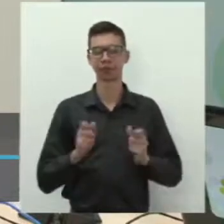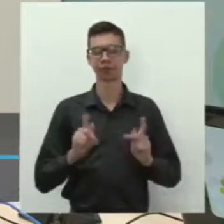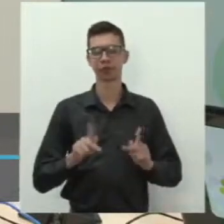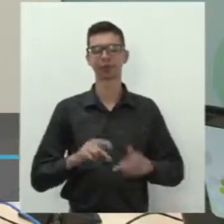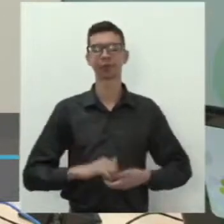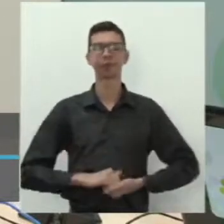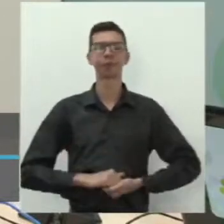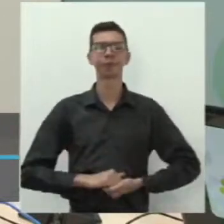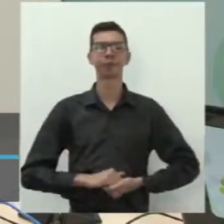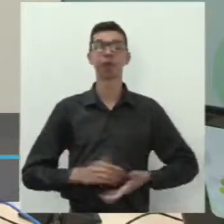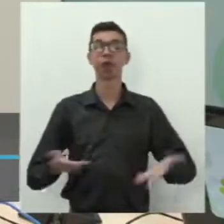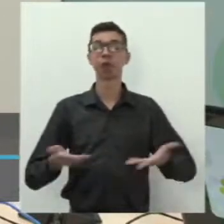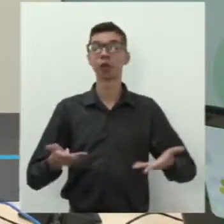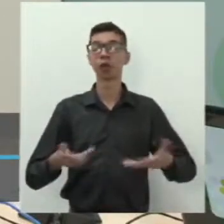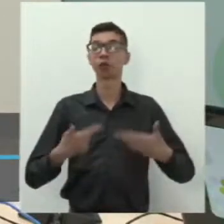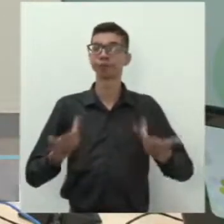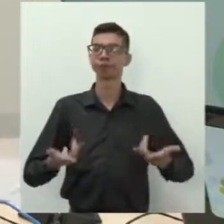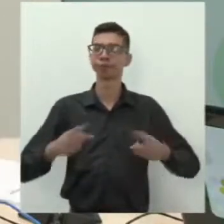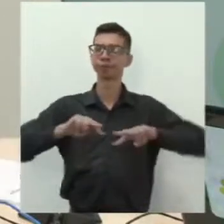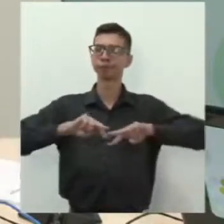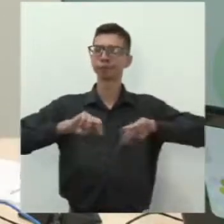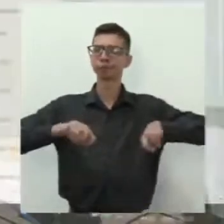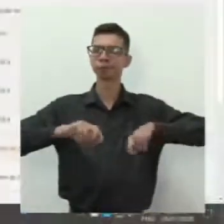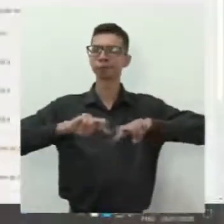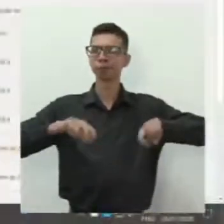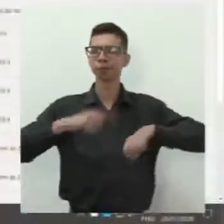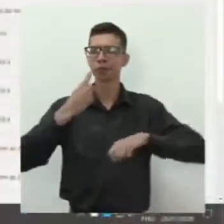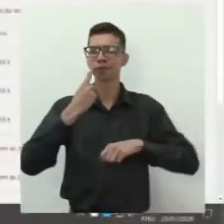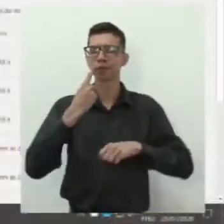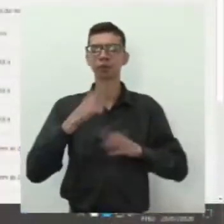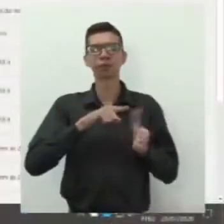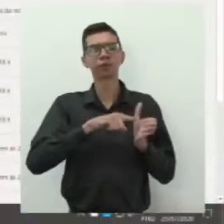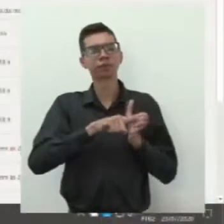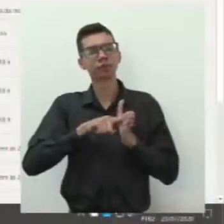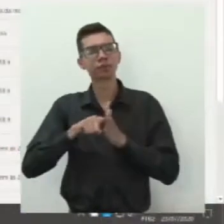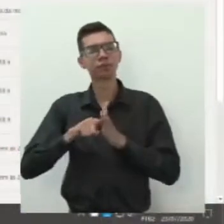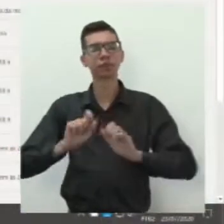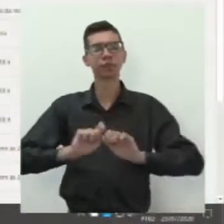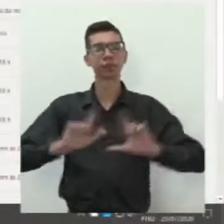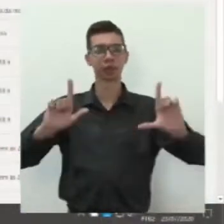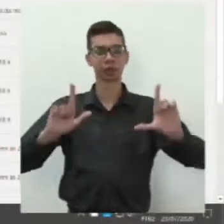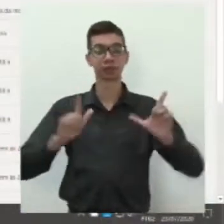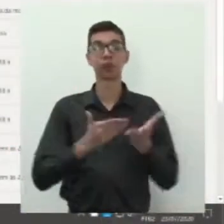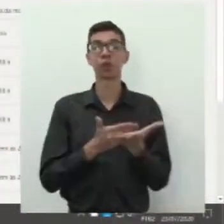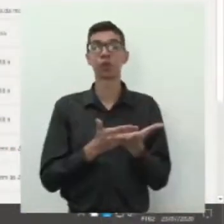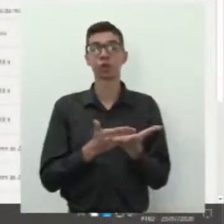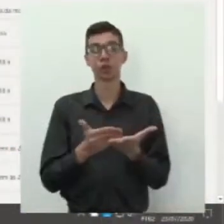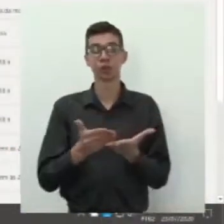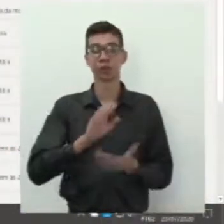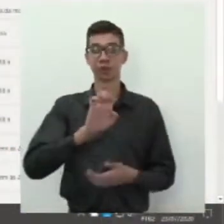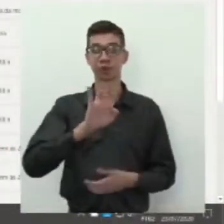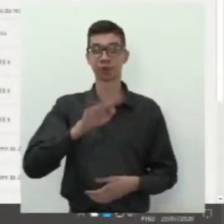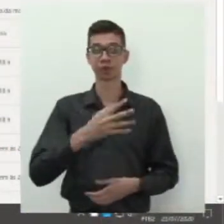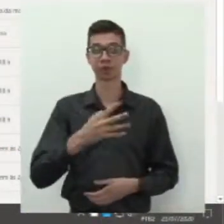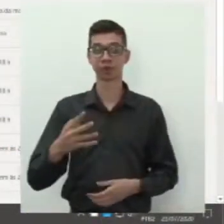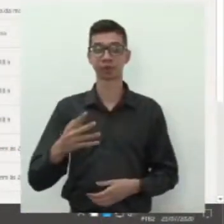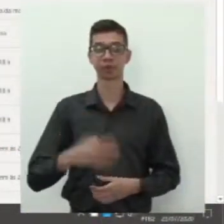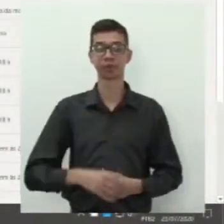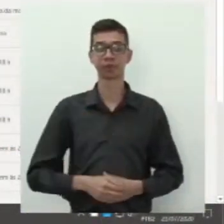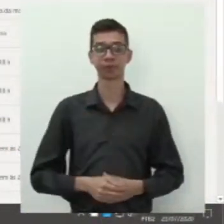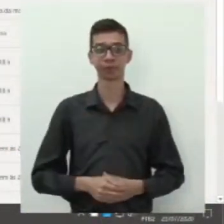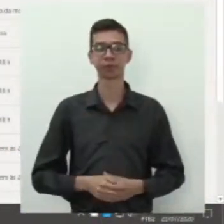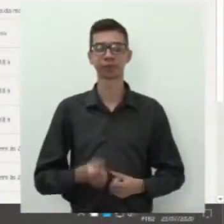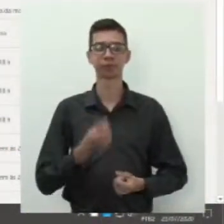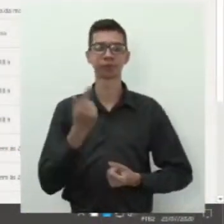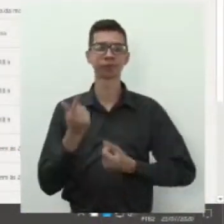Vamos explorar aqui a tela então agora. Tá? Então, iniciando o Excel, a gente já consegue ver algumas coisas interessantes